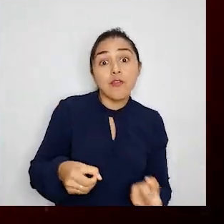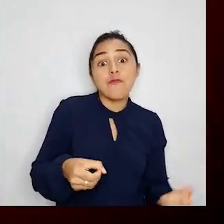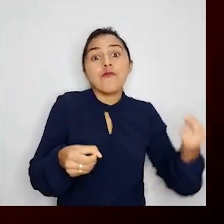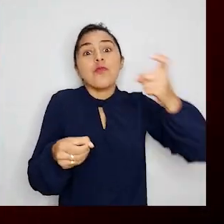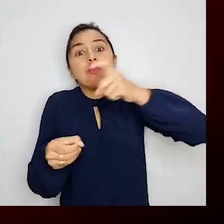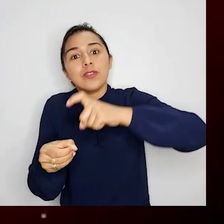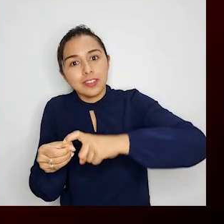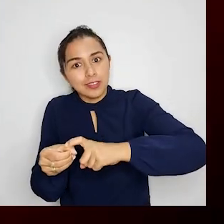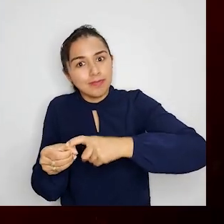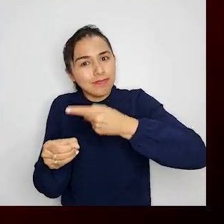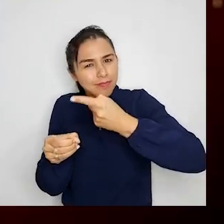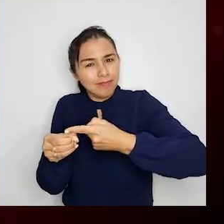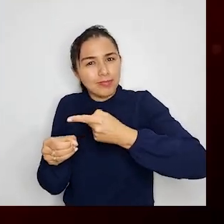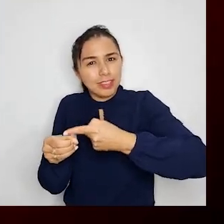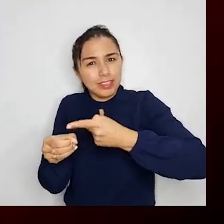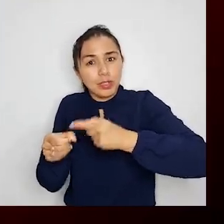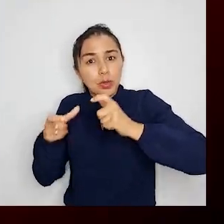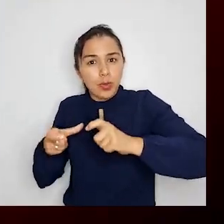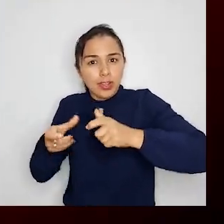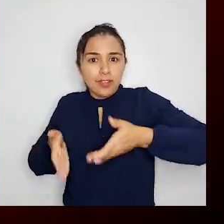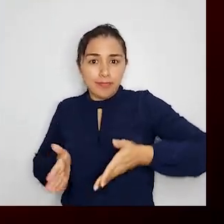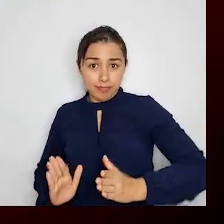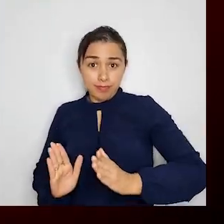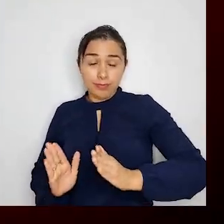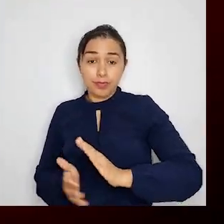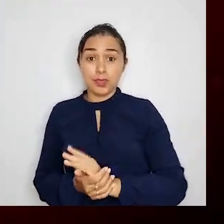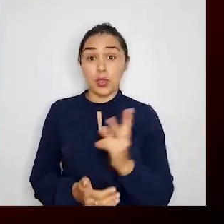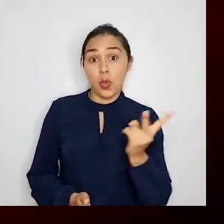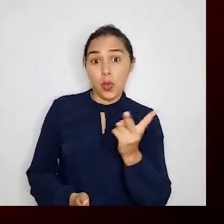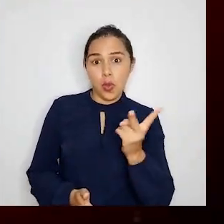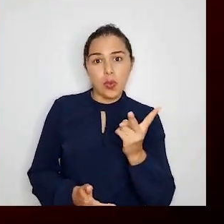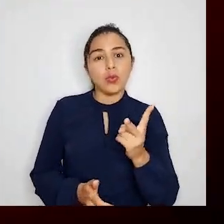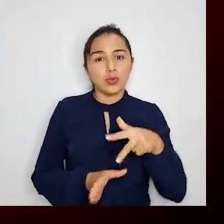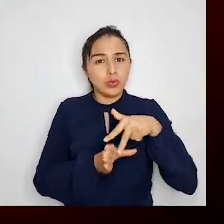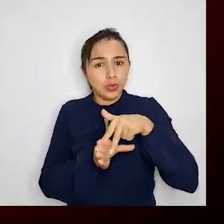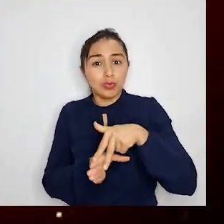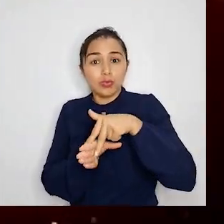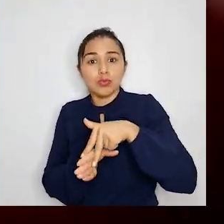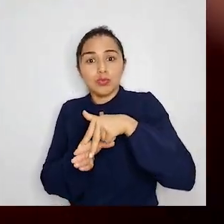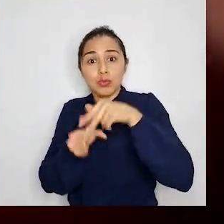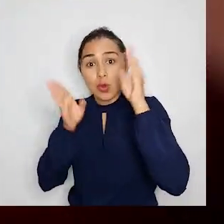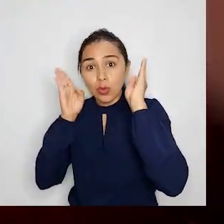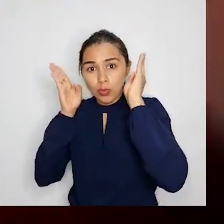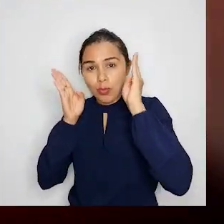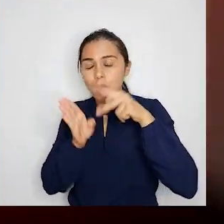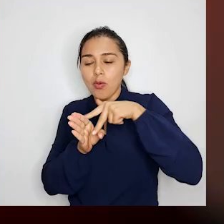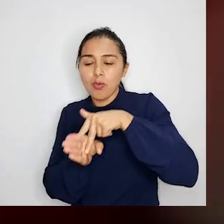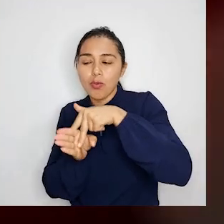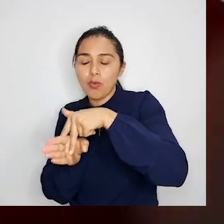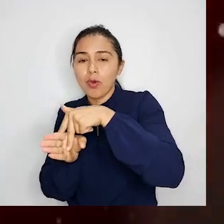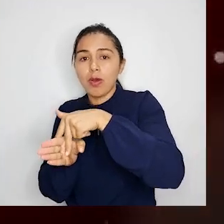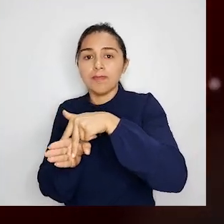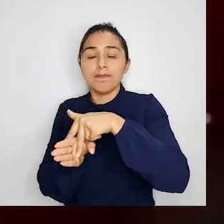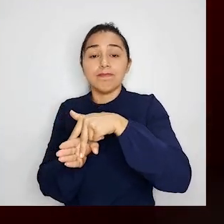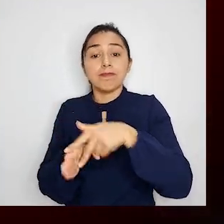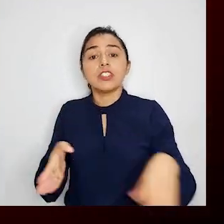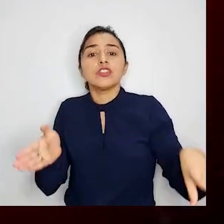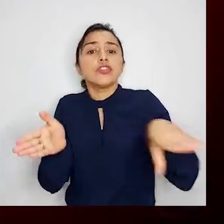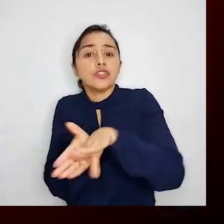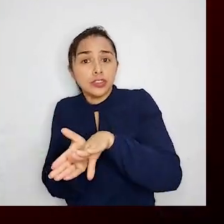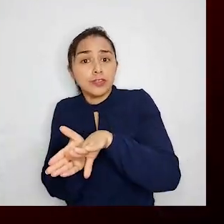retornar. E num burrinho, lá foram eles a caminhar. Não havia